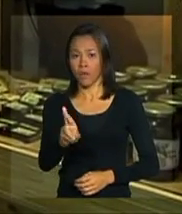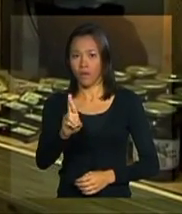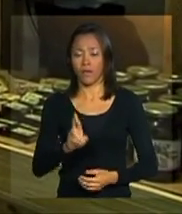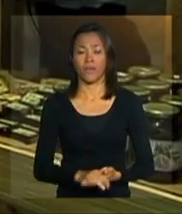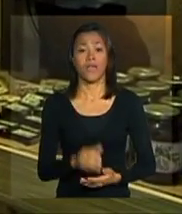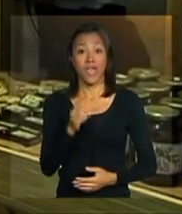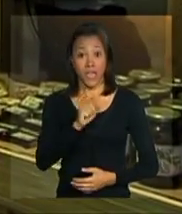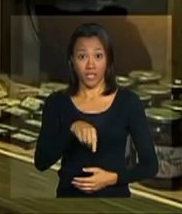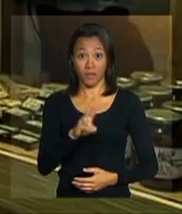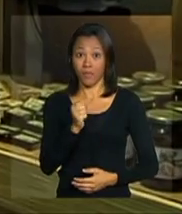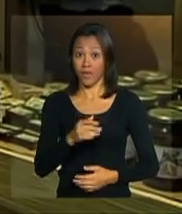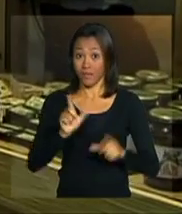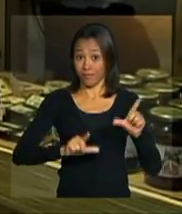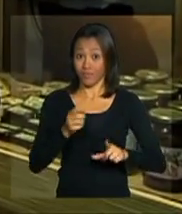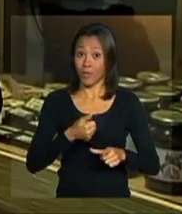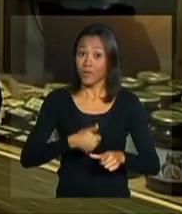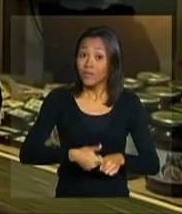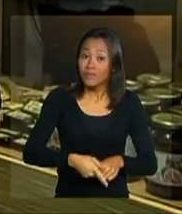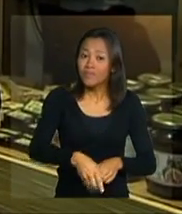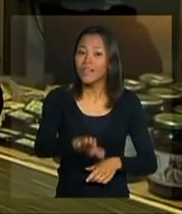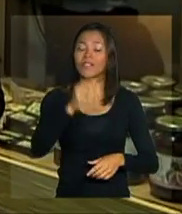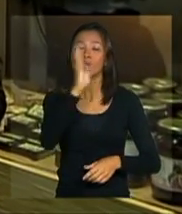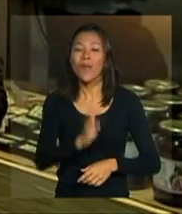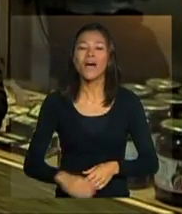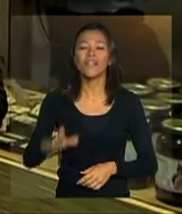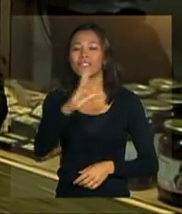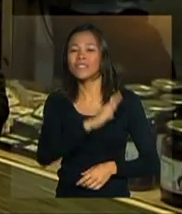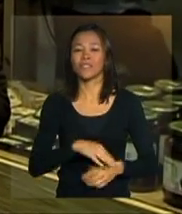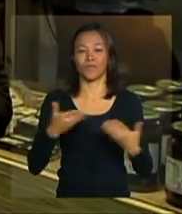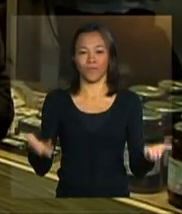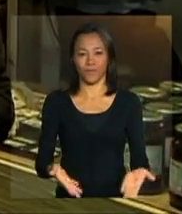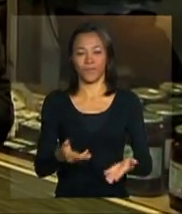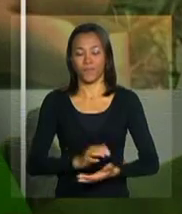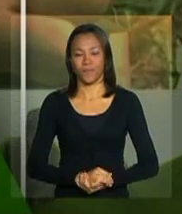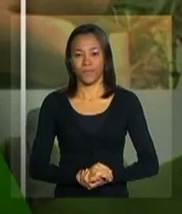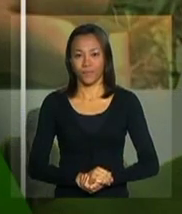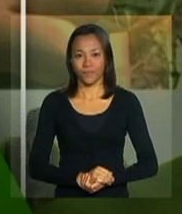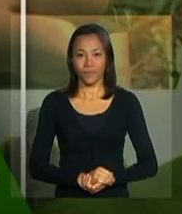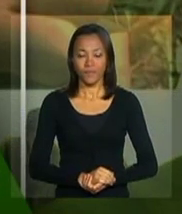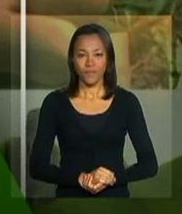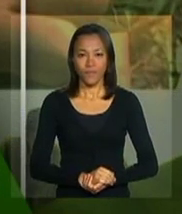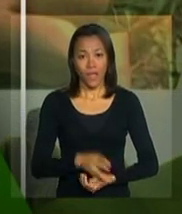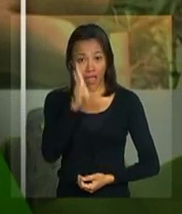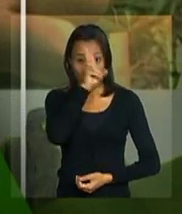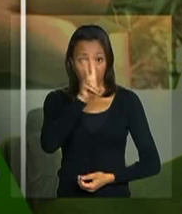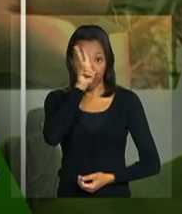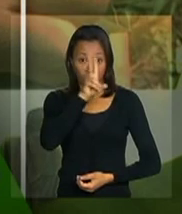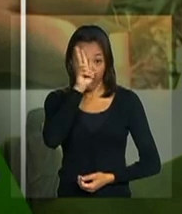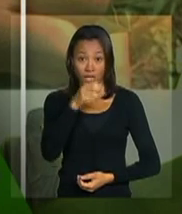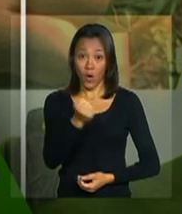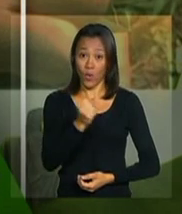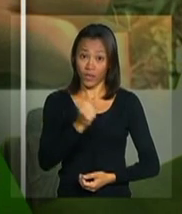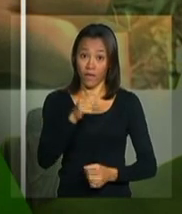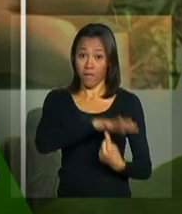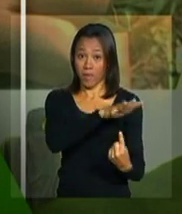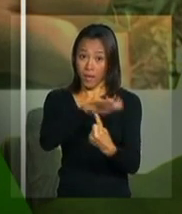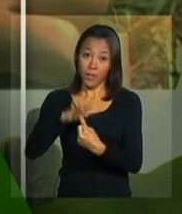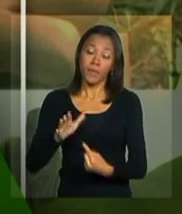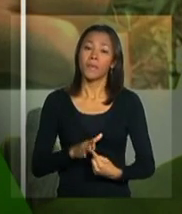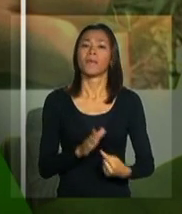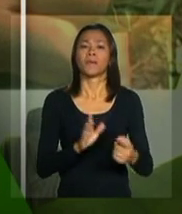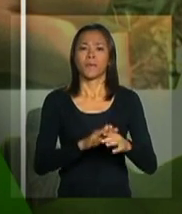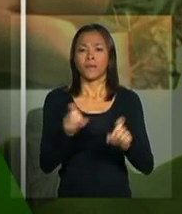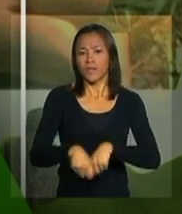www.mda.gov.br. NBR na cobertura do Brasil contemporâneo. Lembrando que a 8ª Feira Nacional da